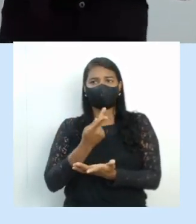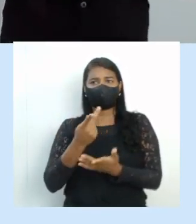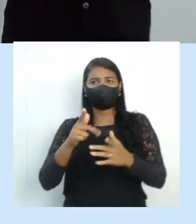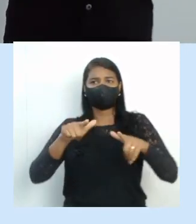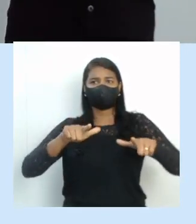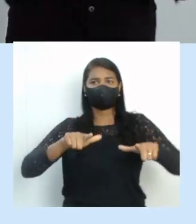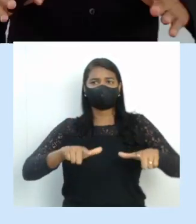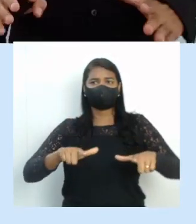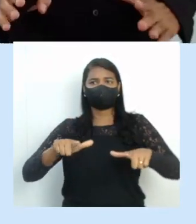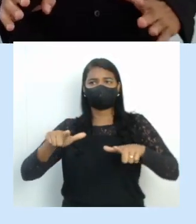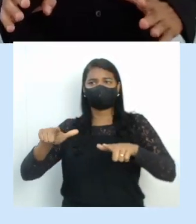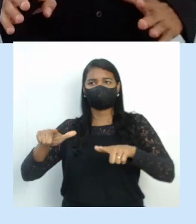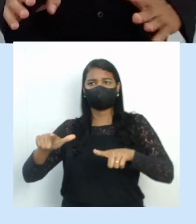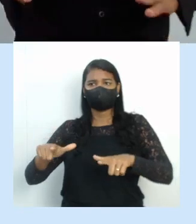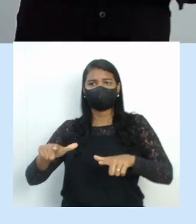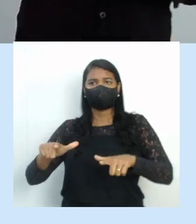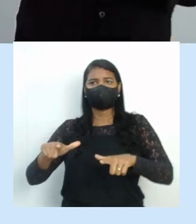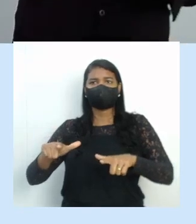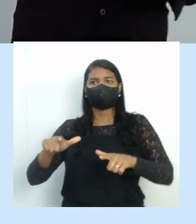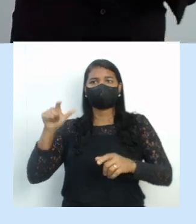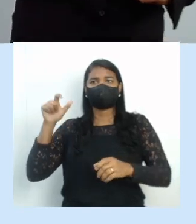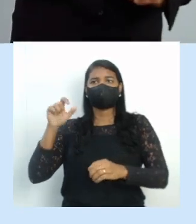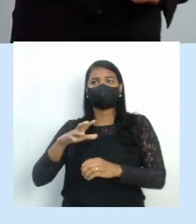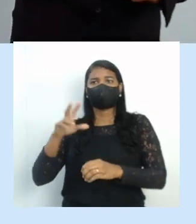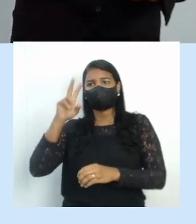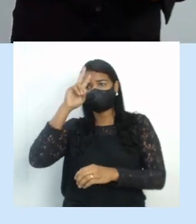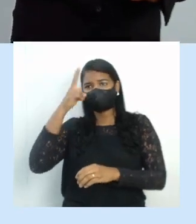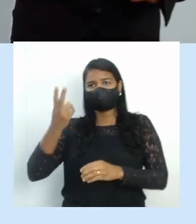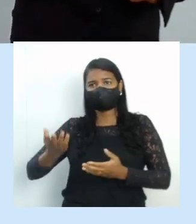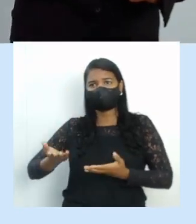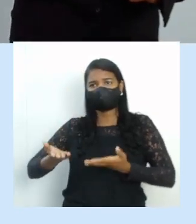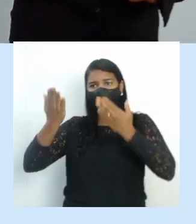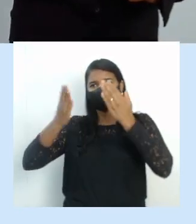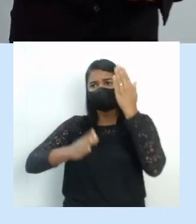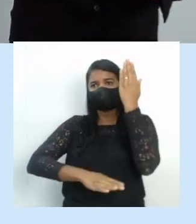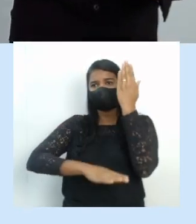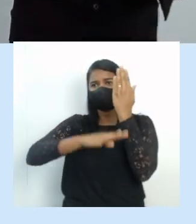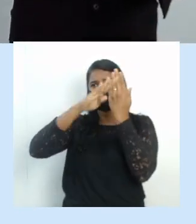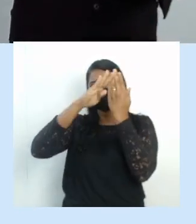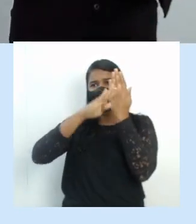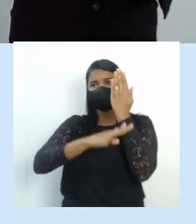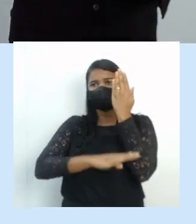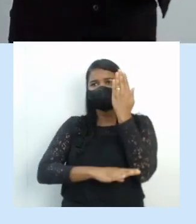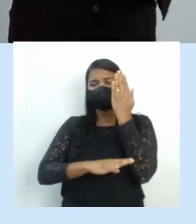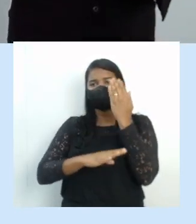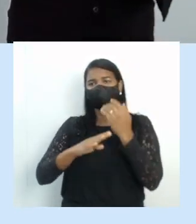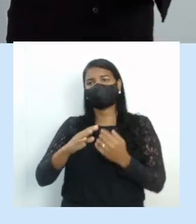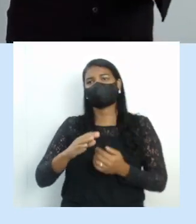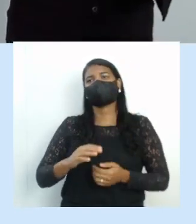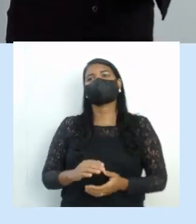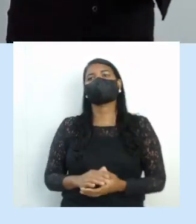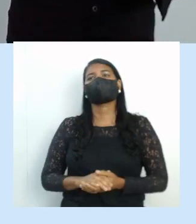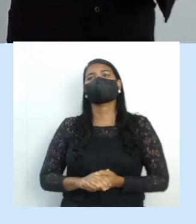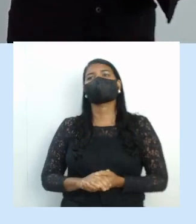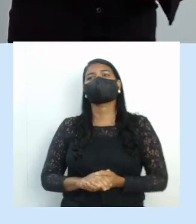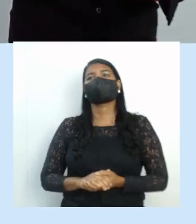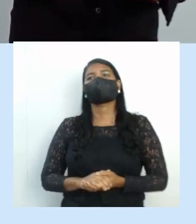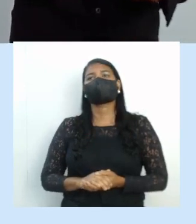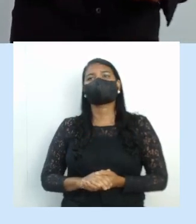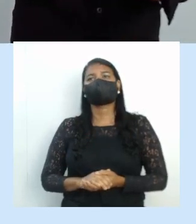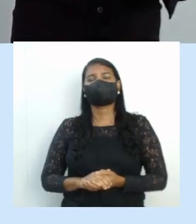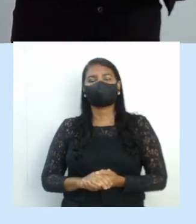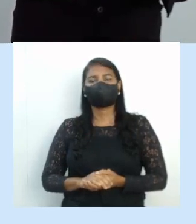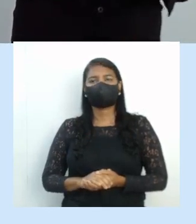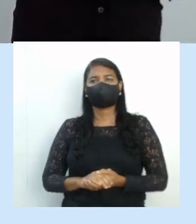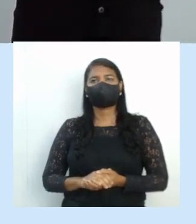locais de alta pressão e com temperaturas elevadas. E aí a gente diz o seguinte, o